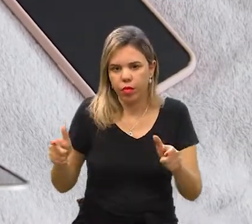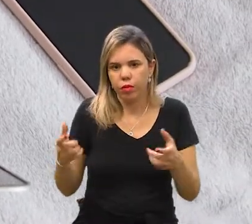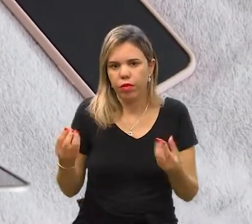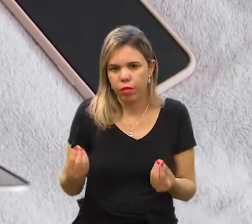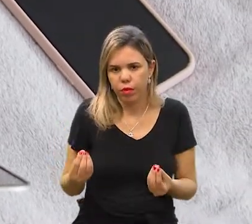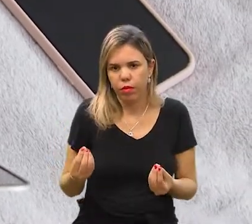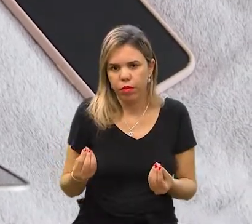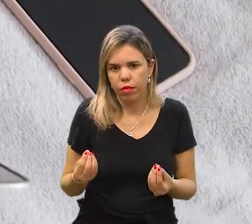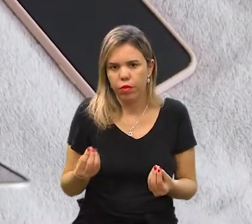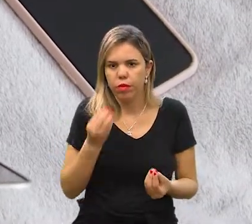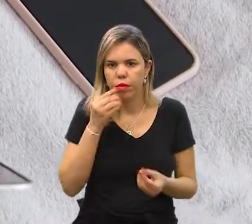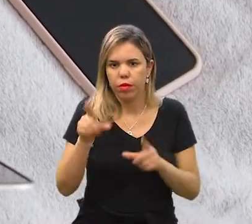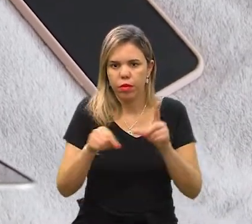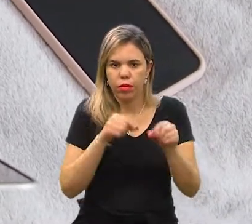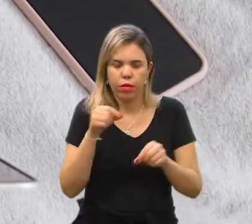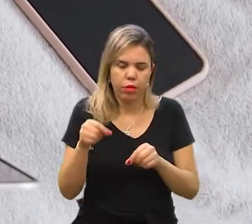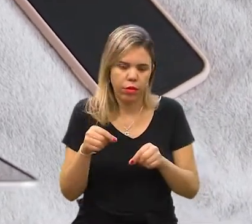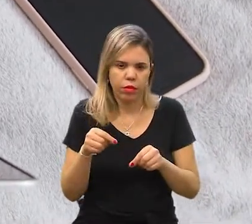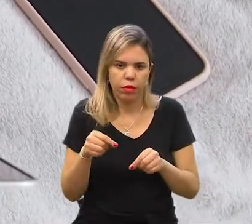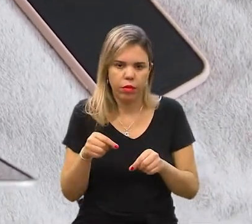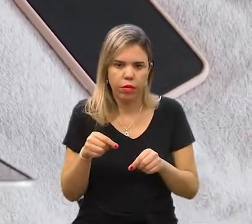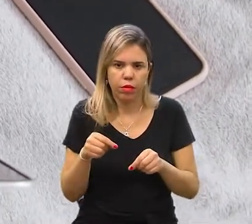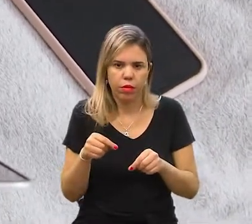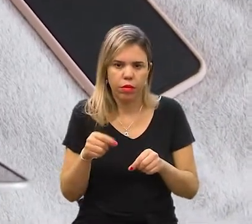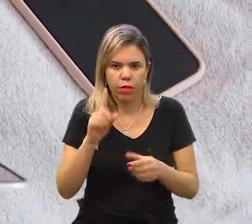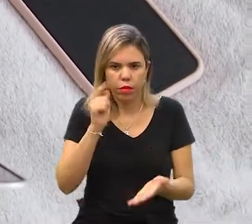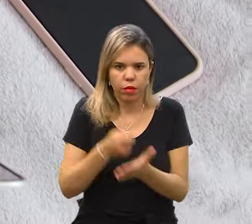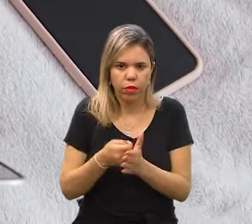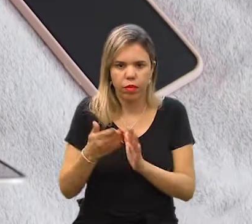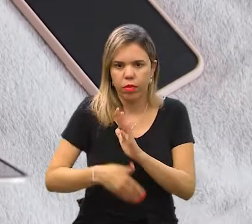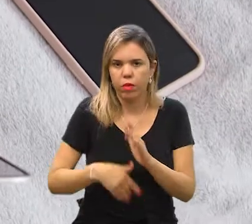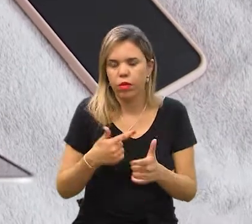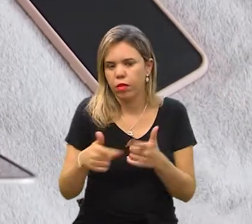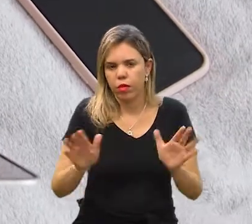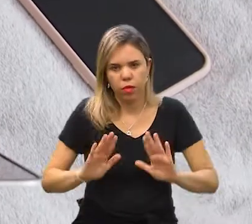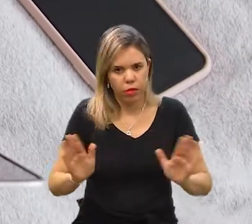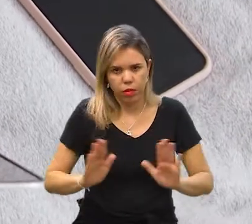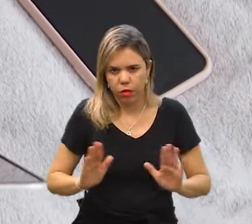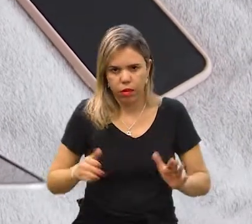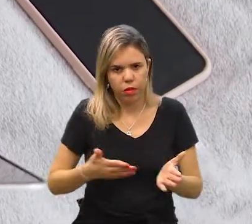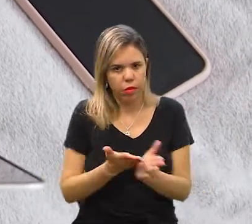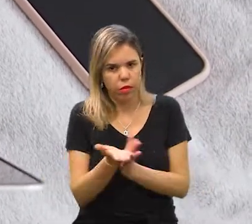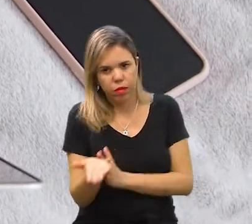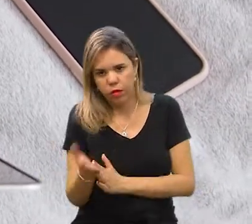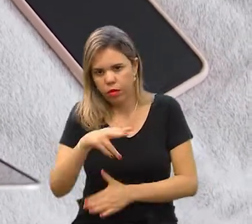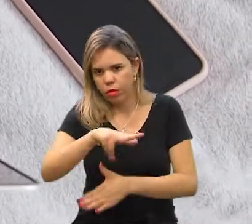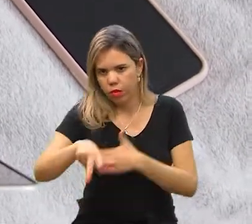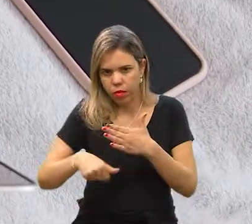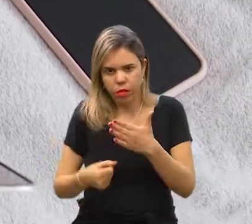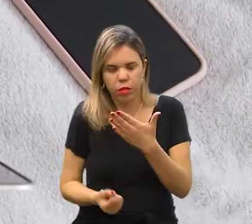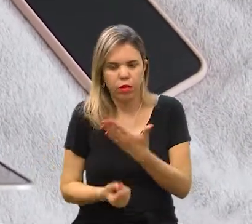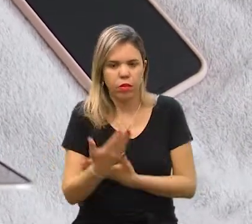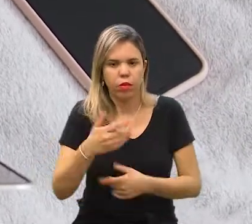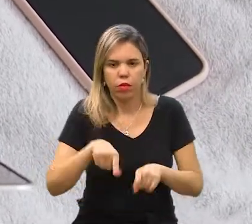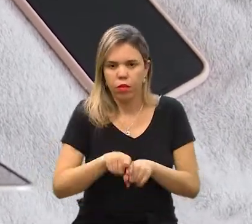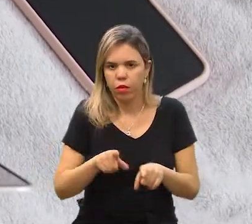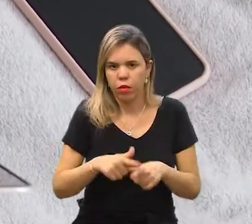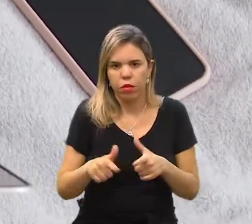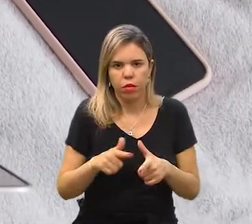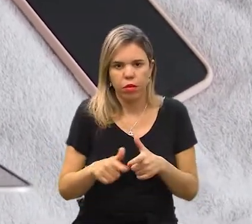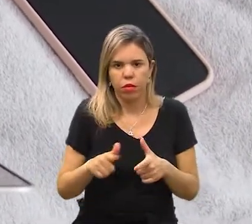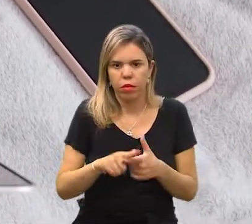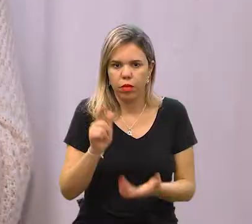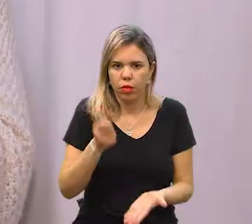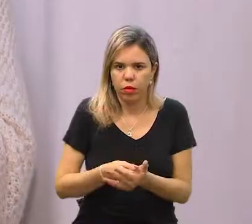bastante. É uma opção para garantir que não haja nenhum desvio de caminho nesse percurso